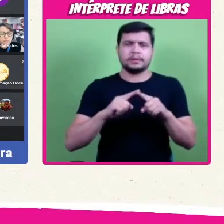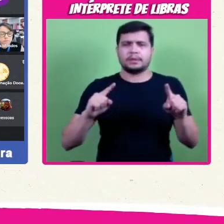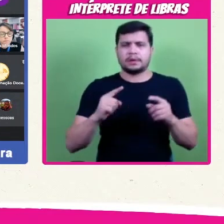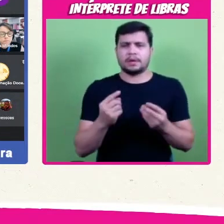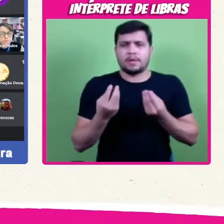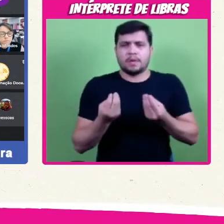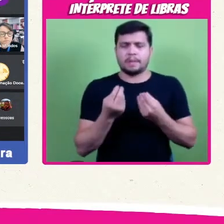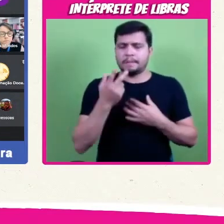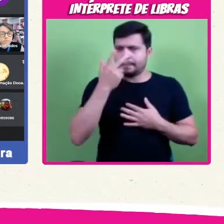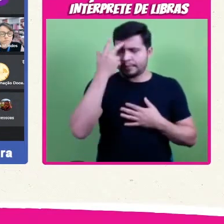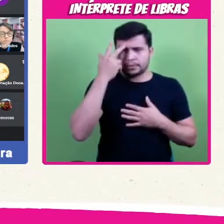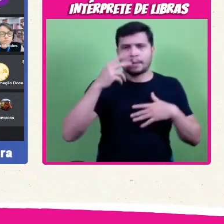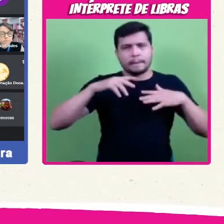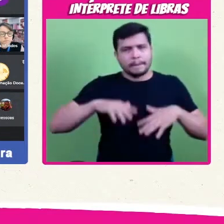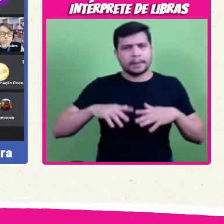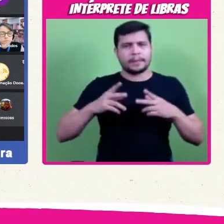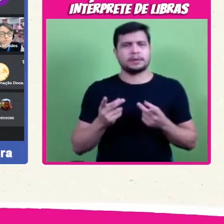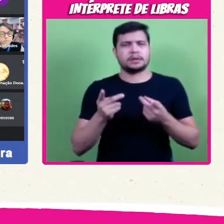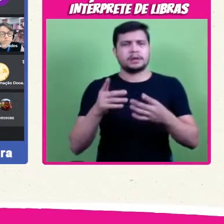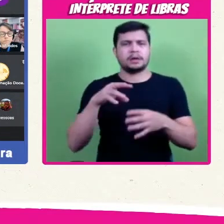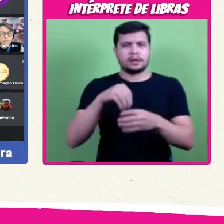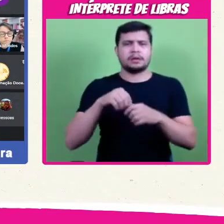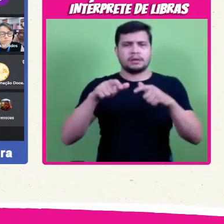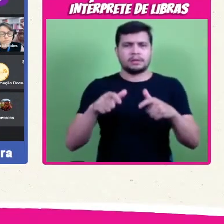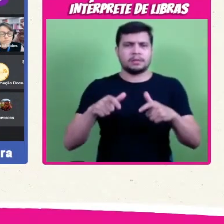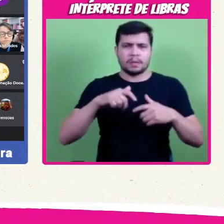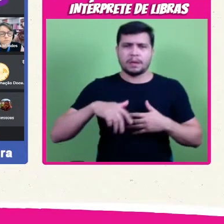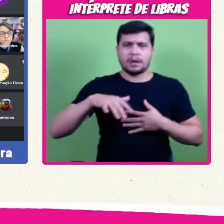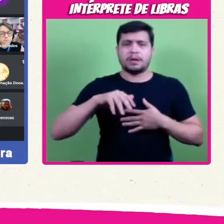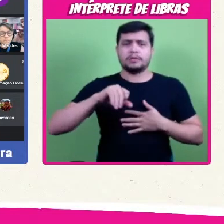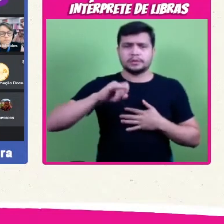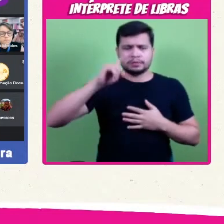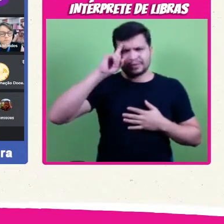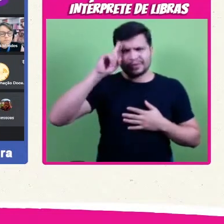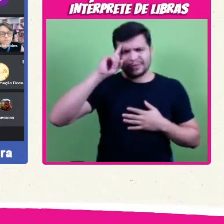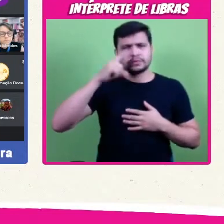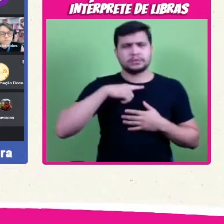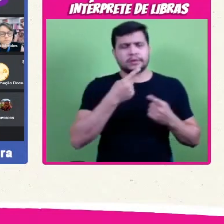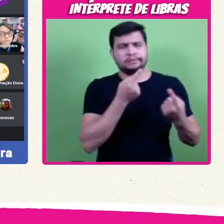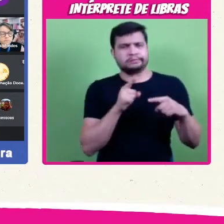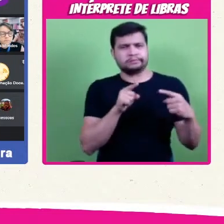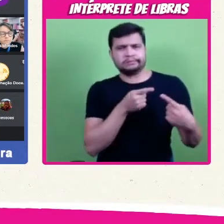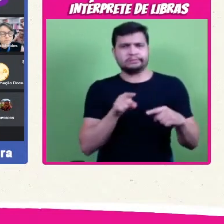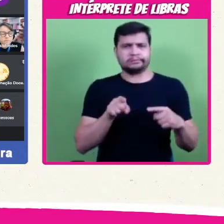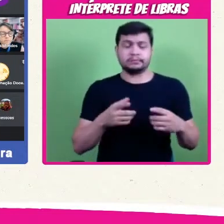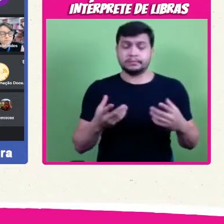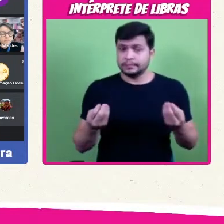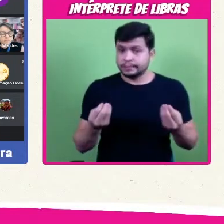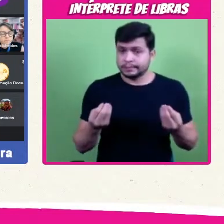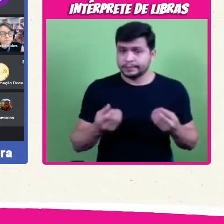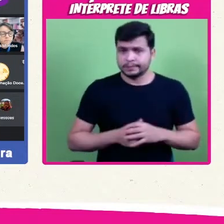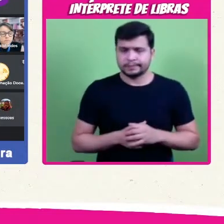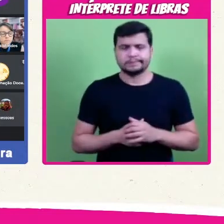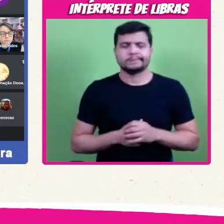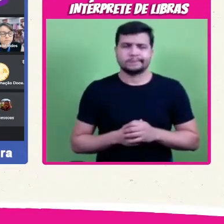está diariamente sendo violada? É muito complicado. Atualmente nós já vemos um avanço, né? As pessoas estão